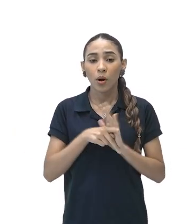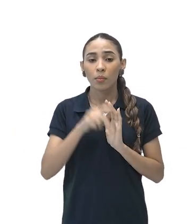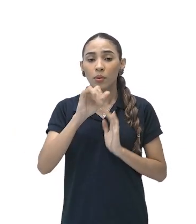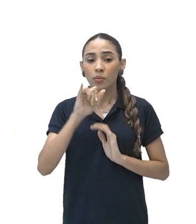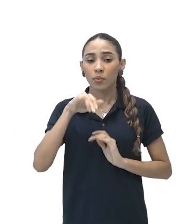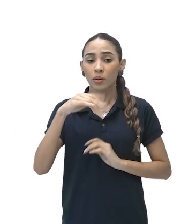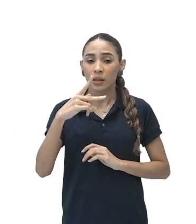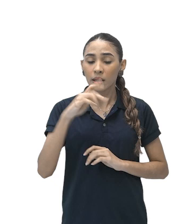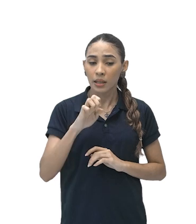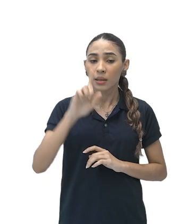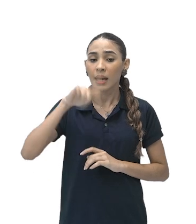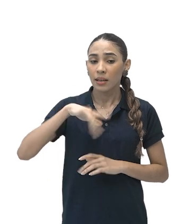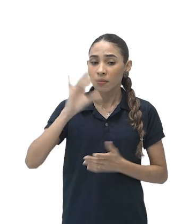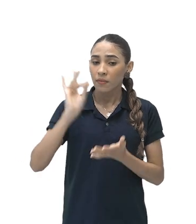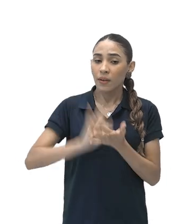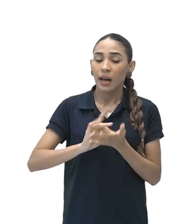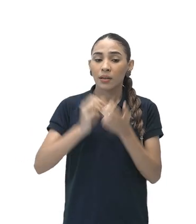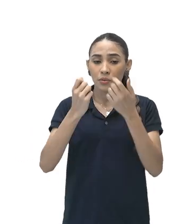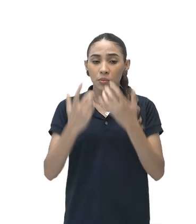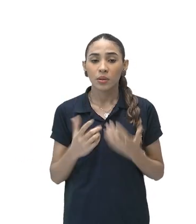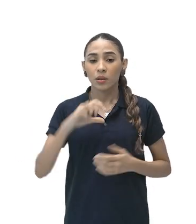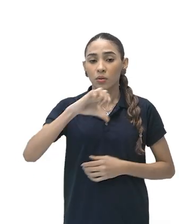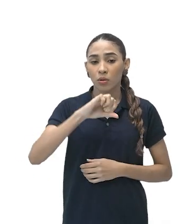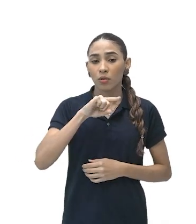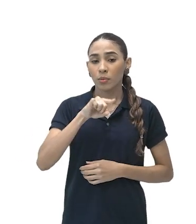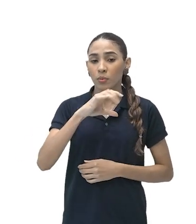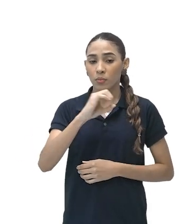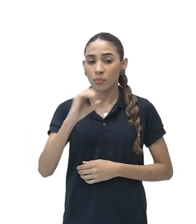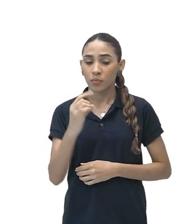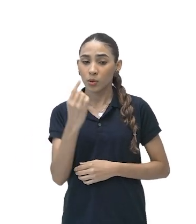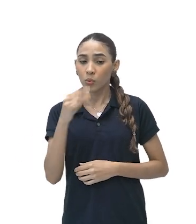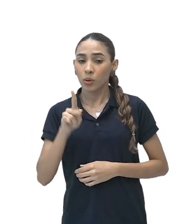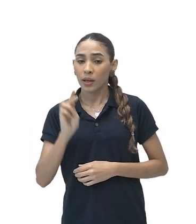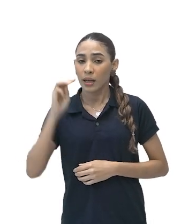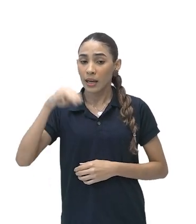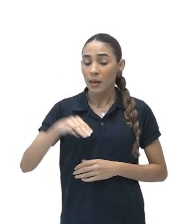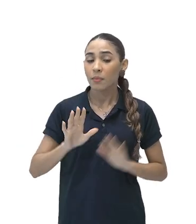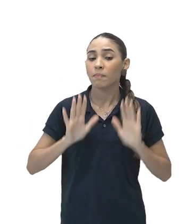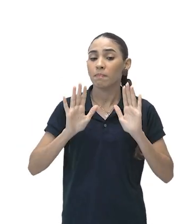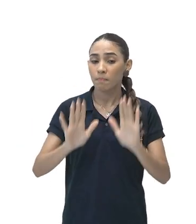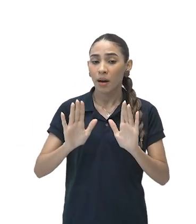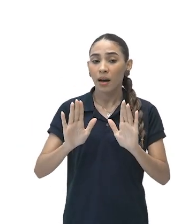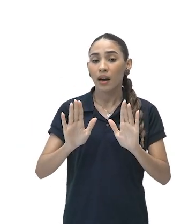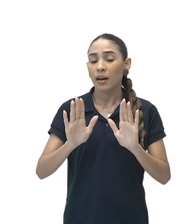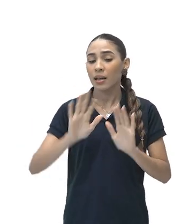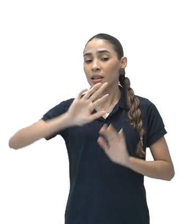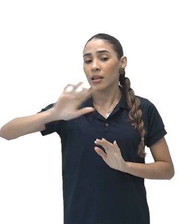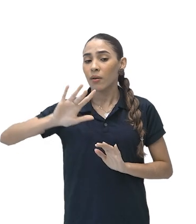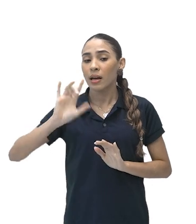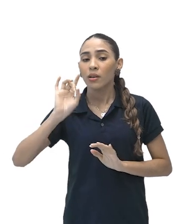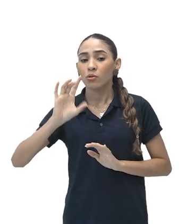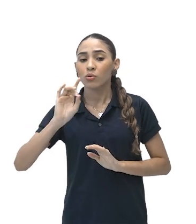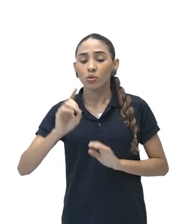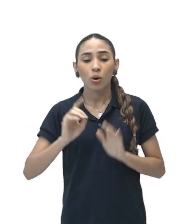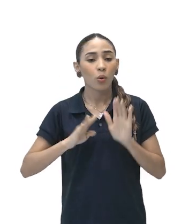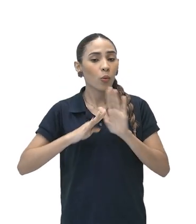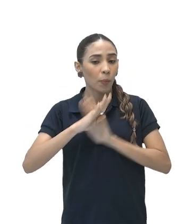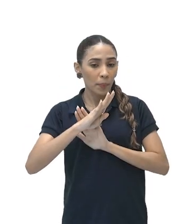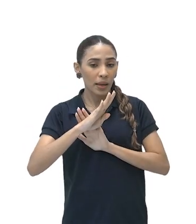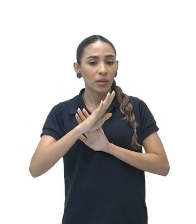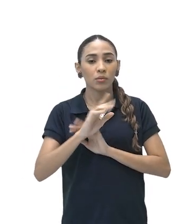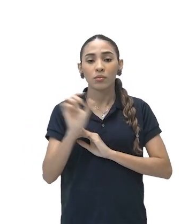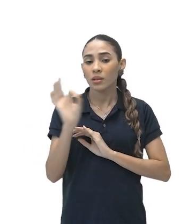INPE e, de fato, é um número que diz 9.001 km², mas não era de